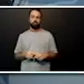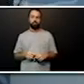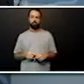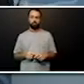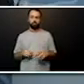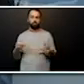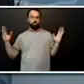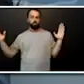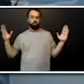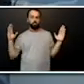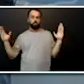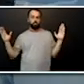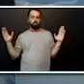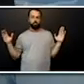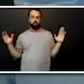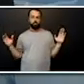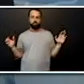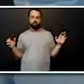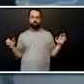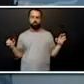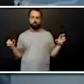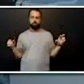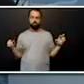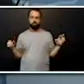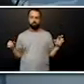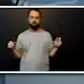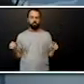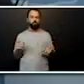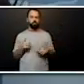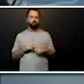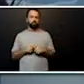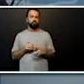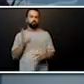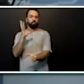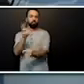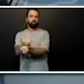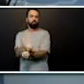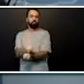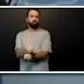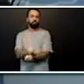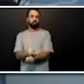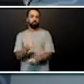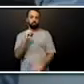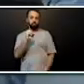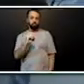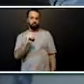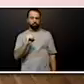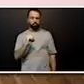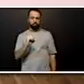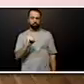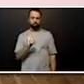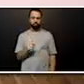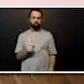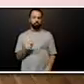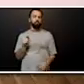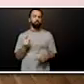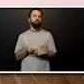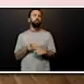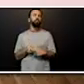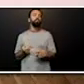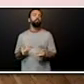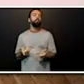números opostos, a soma será 0. Por quê?